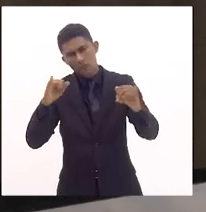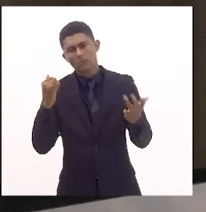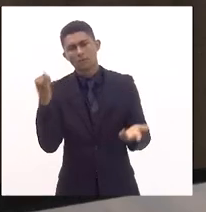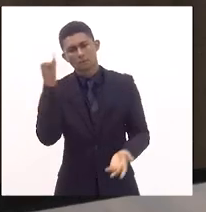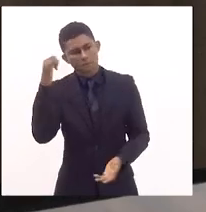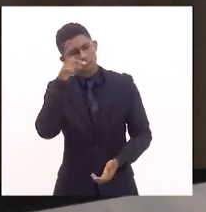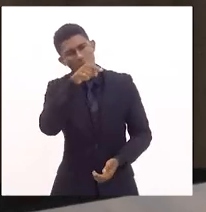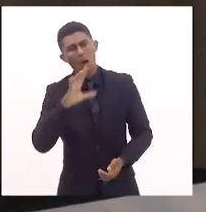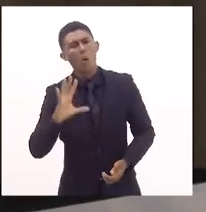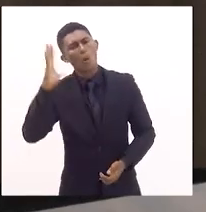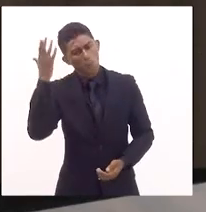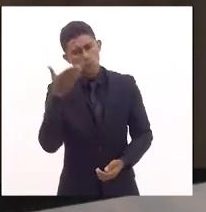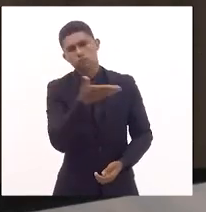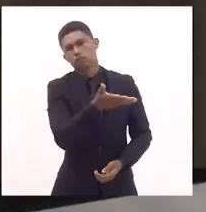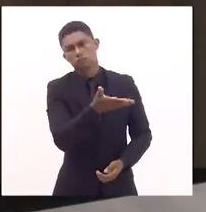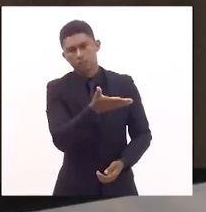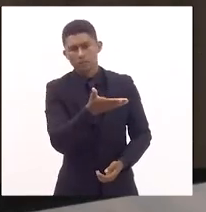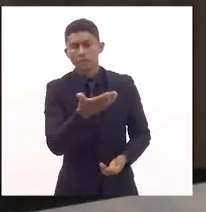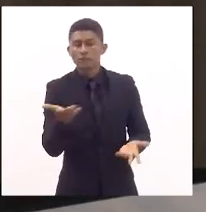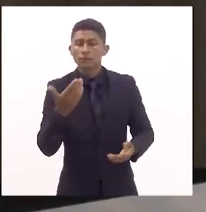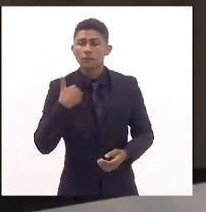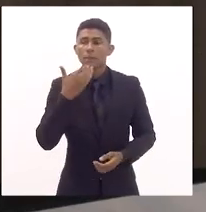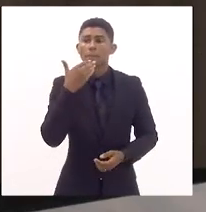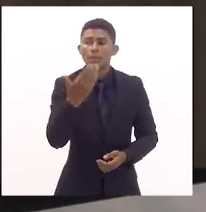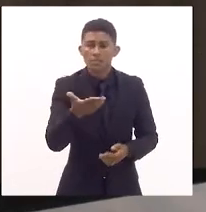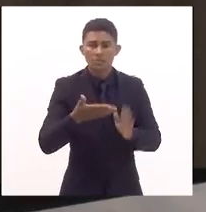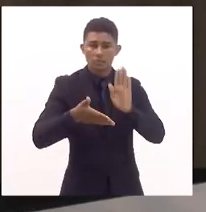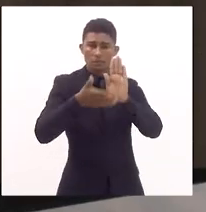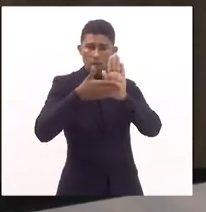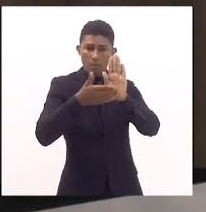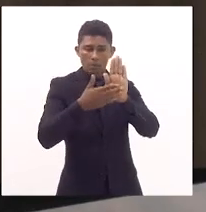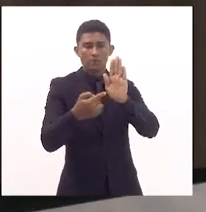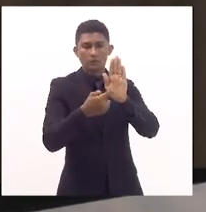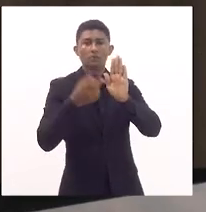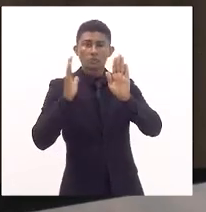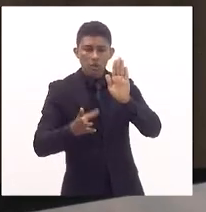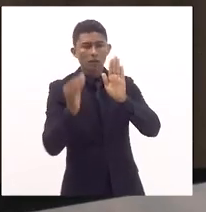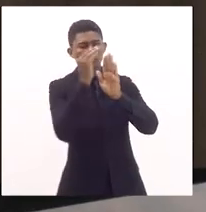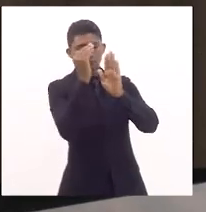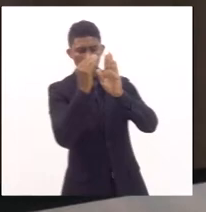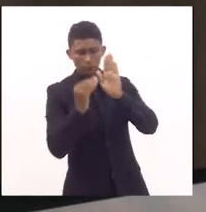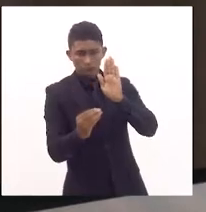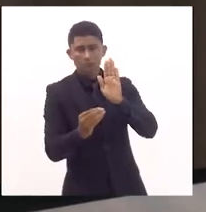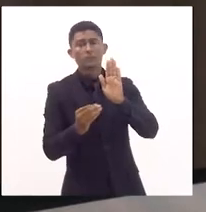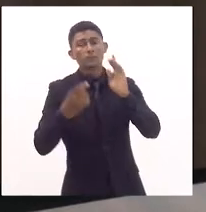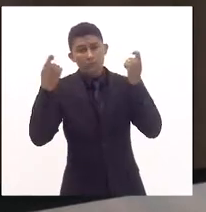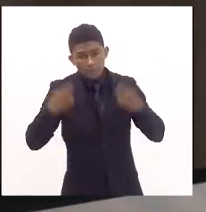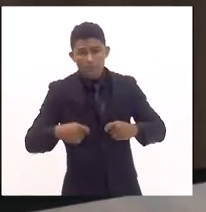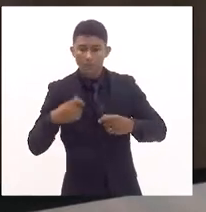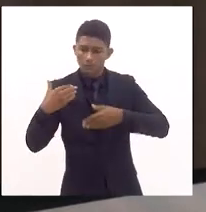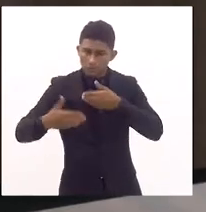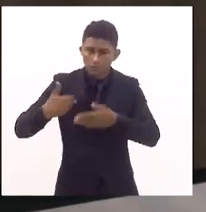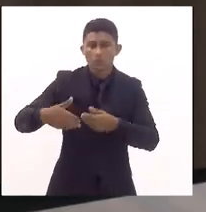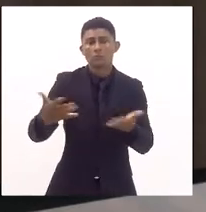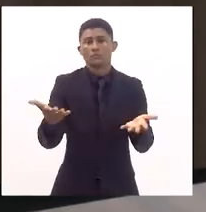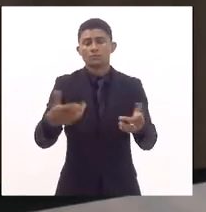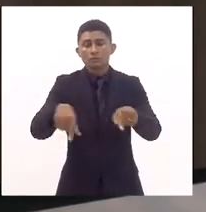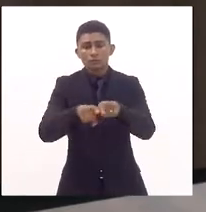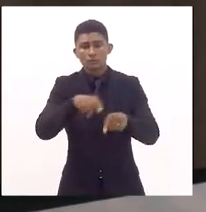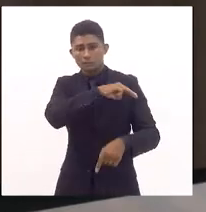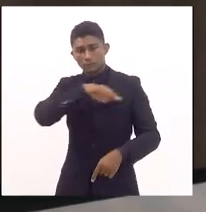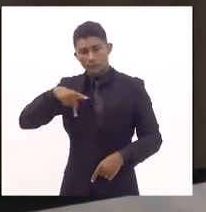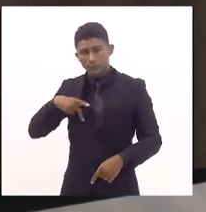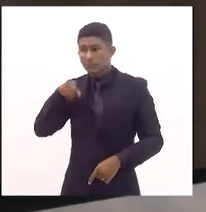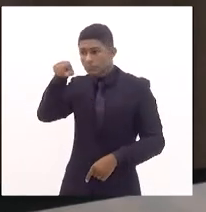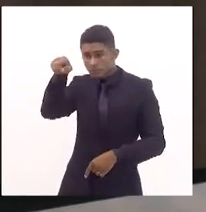caso, pedir que as propostas que foram aqui protocolizadas tramitem, e principalmente ao Ministério Público, que